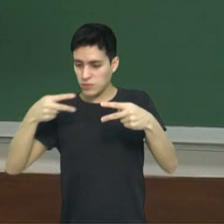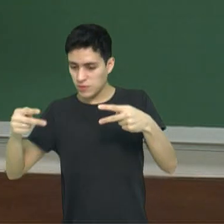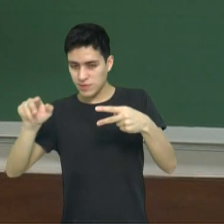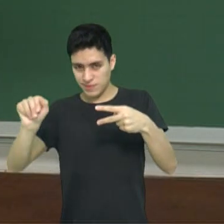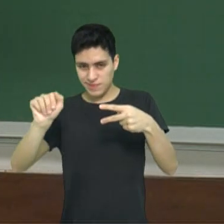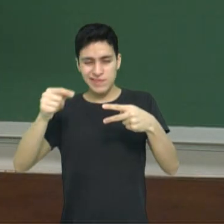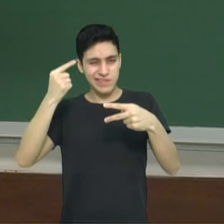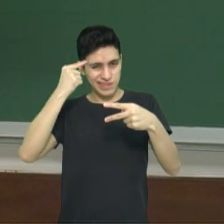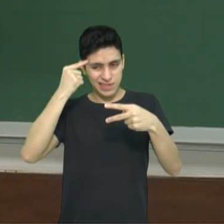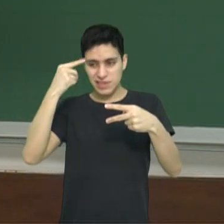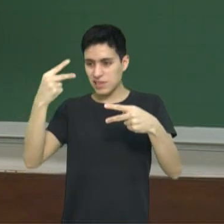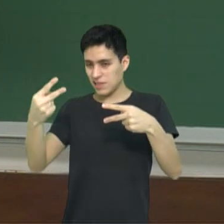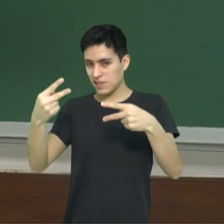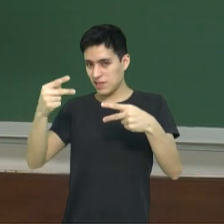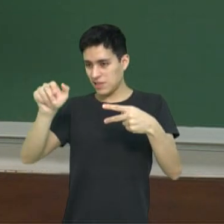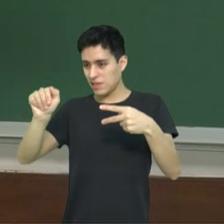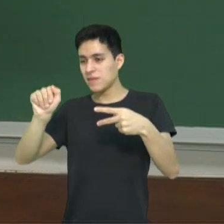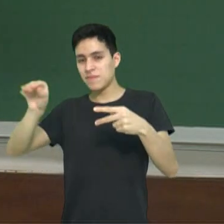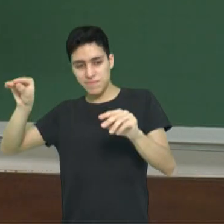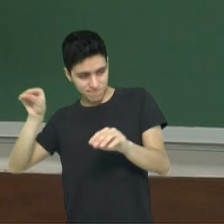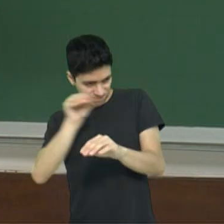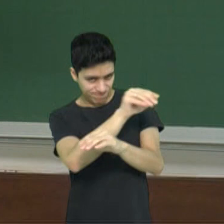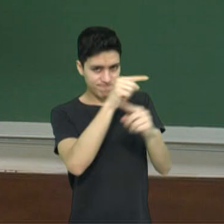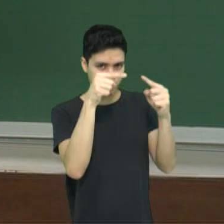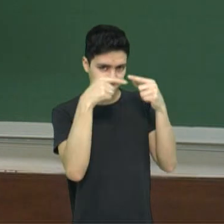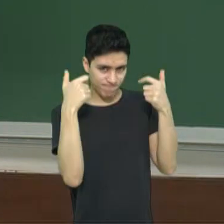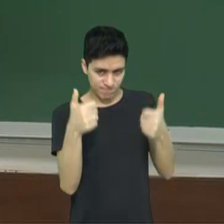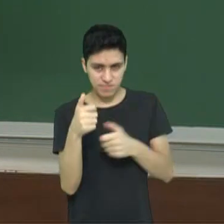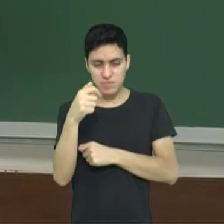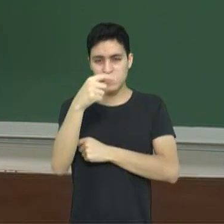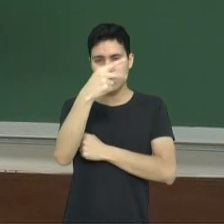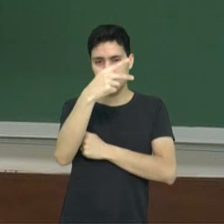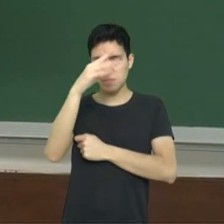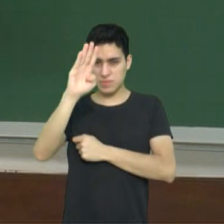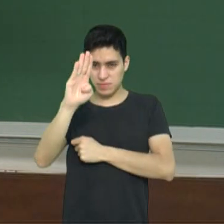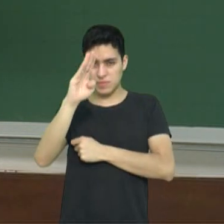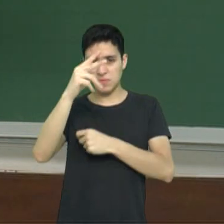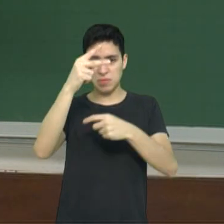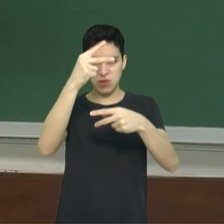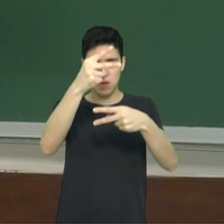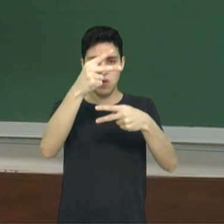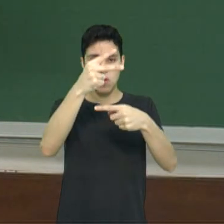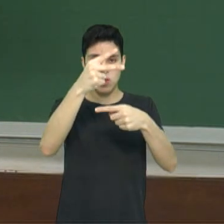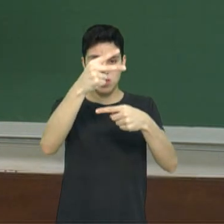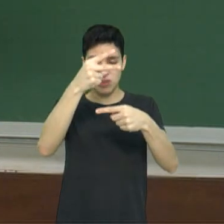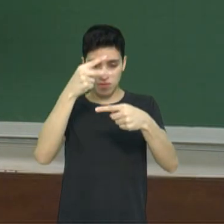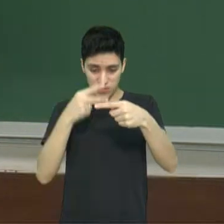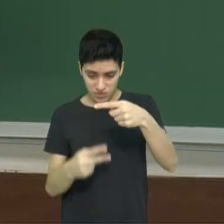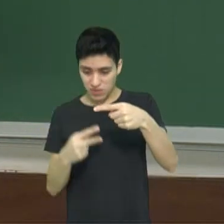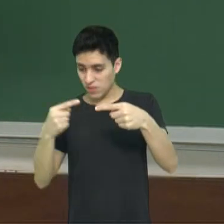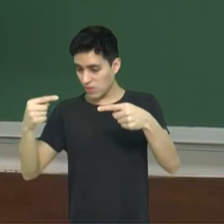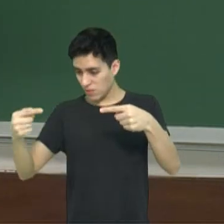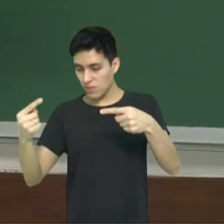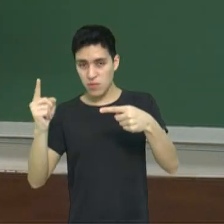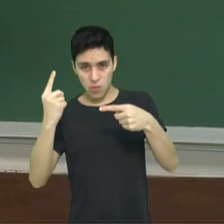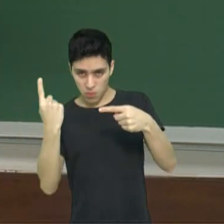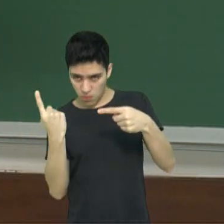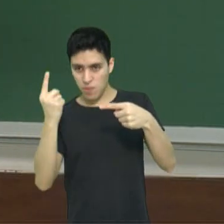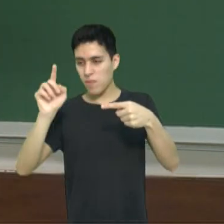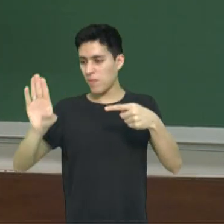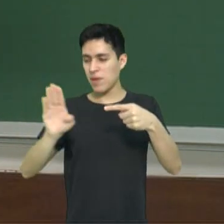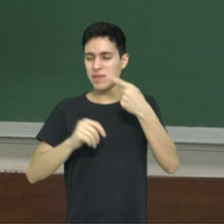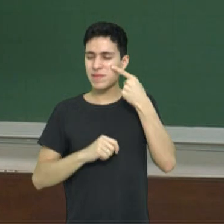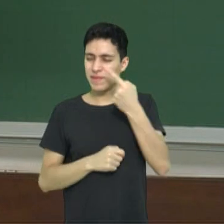2a. Então, 2 será o novo coeficiente do a. 2b, 2 dividido por 2, 1. 1b. Olha